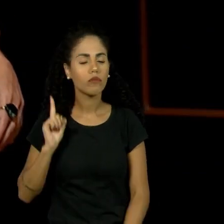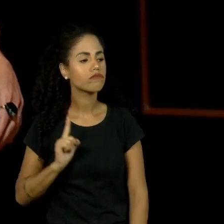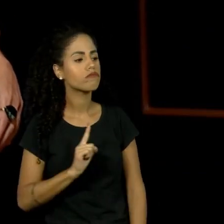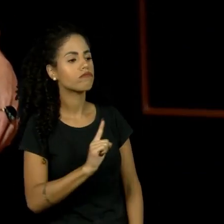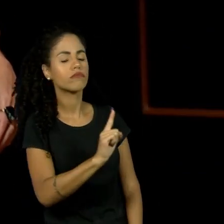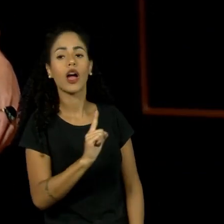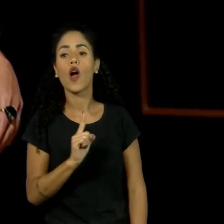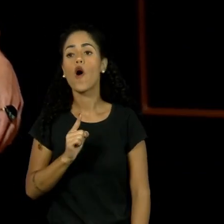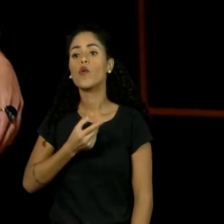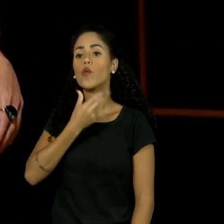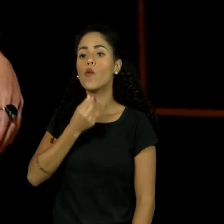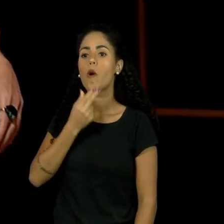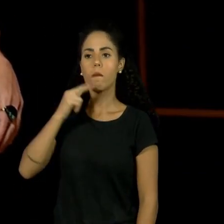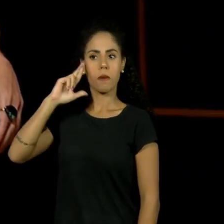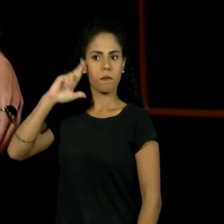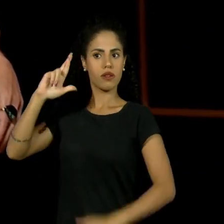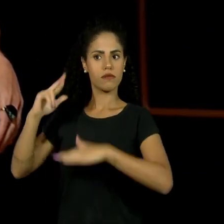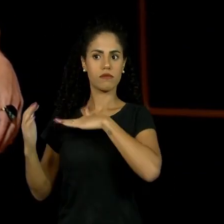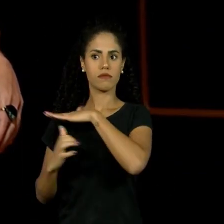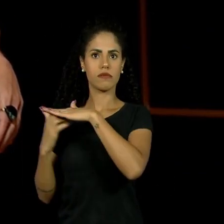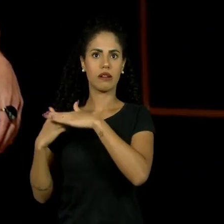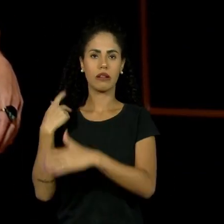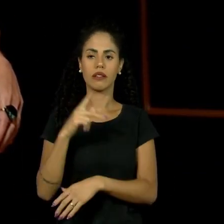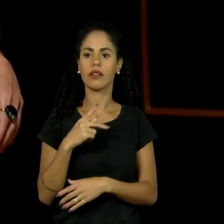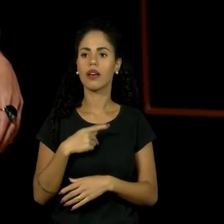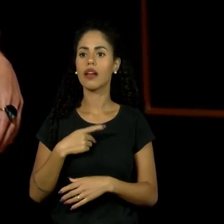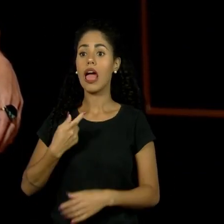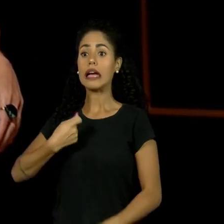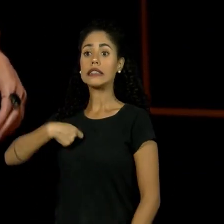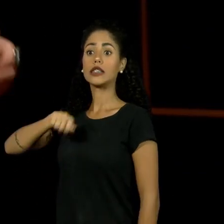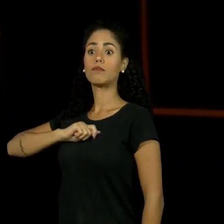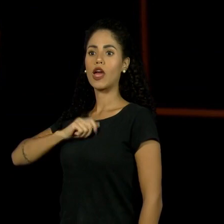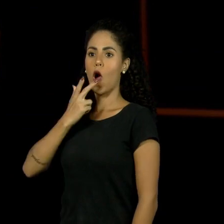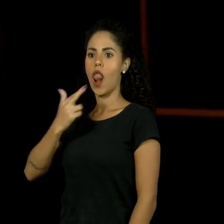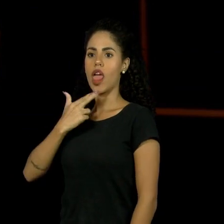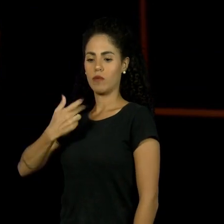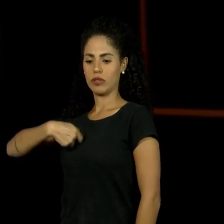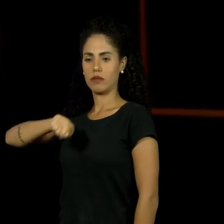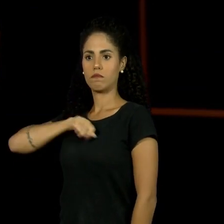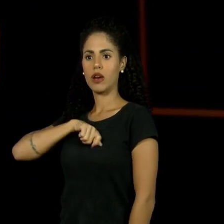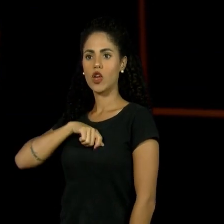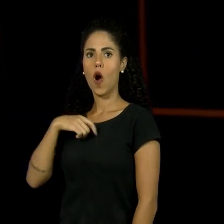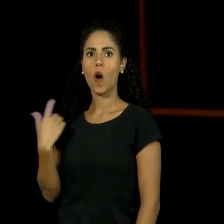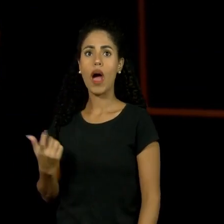empresário, falando em espanhol. Eu não entendi nada, mas assim, eu sou